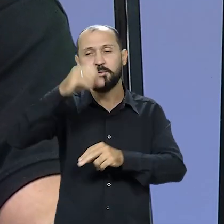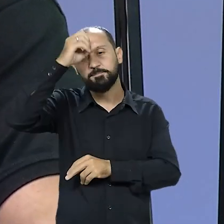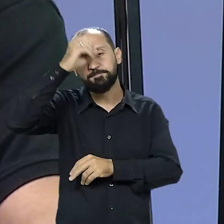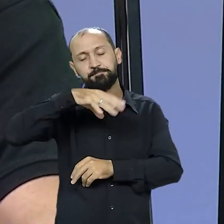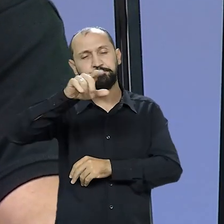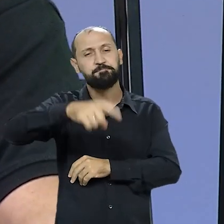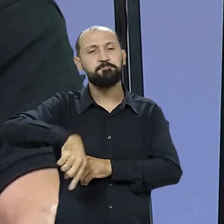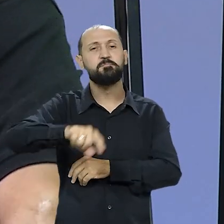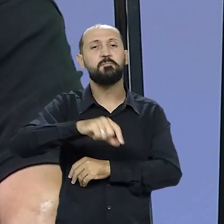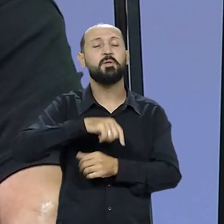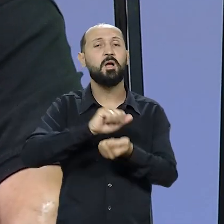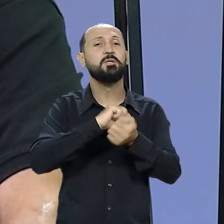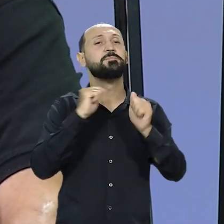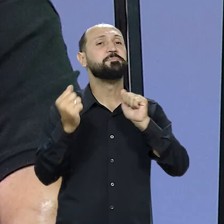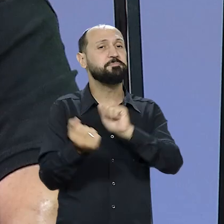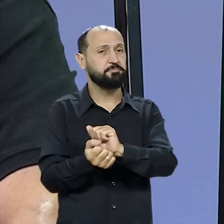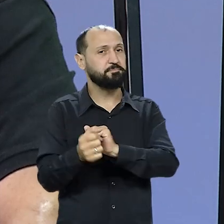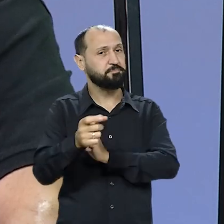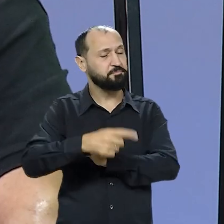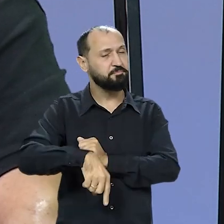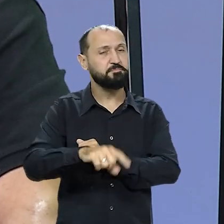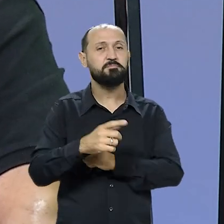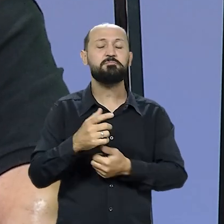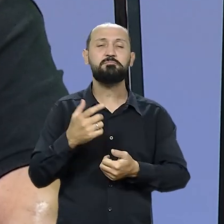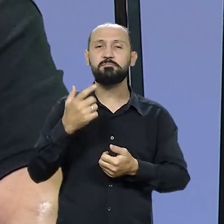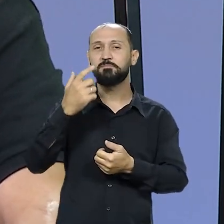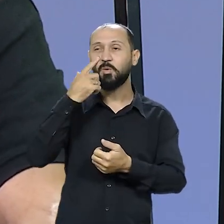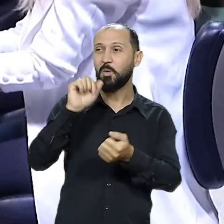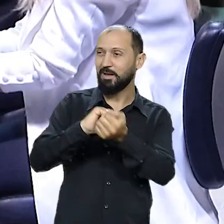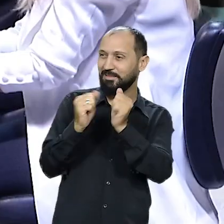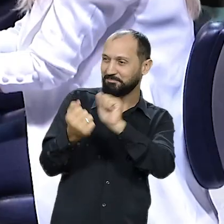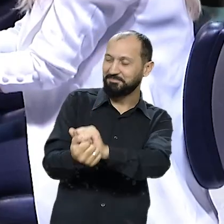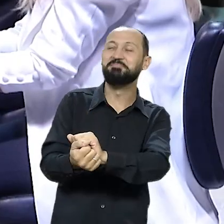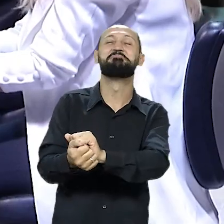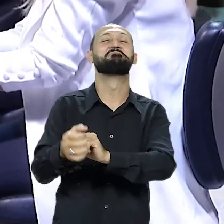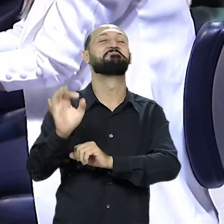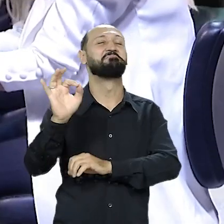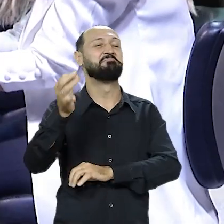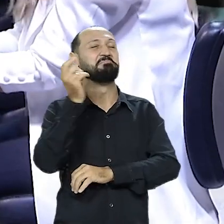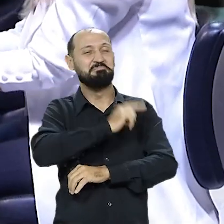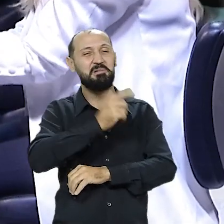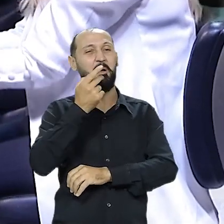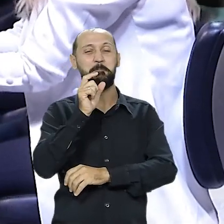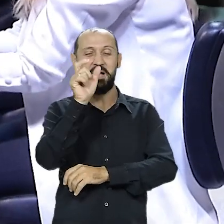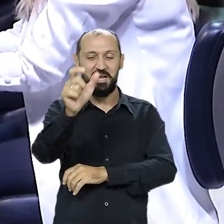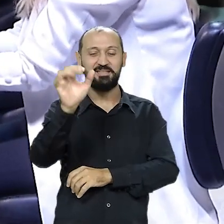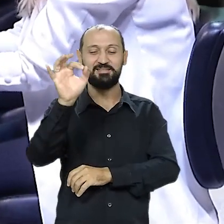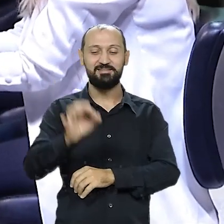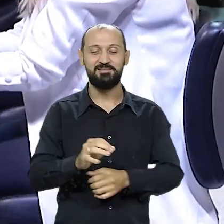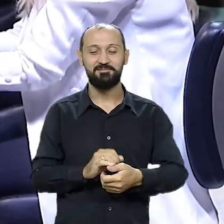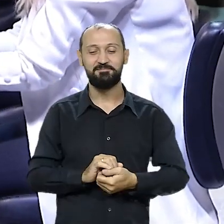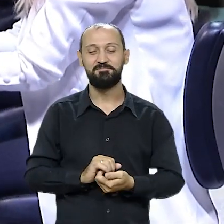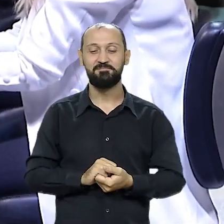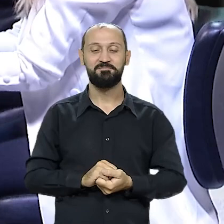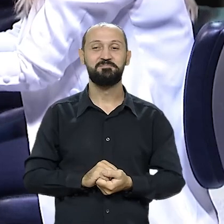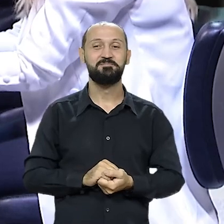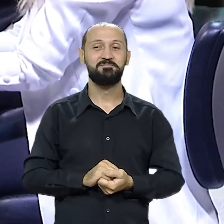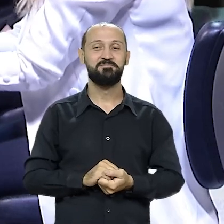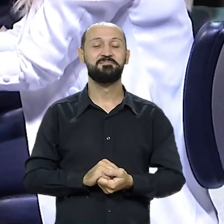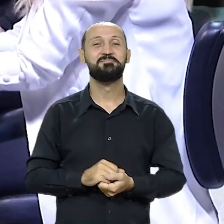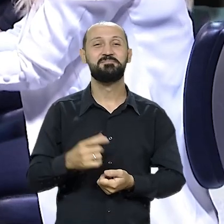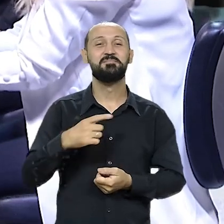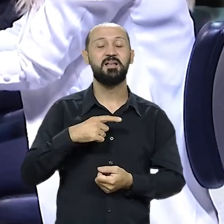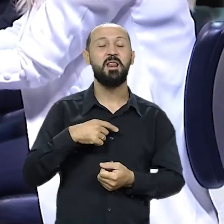essa rusticidade, por essa adaptabilidade, rapaz, saiu a palavra na piscina, mas saiu. Aí